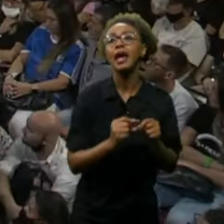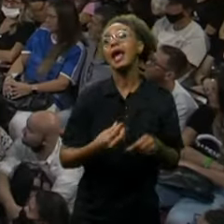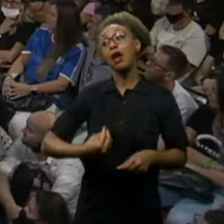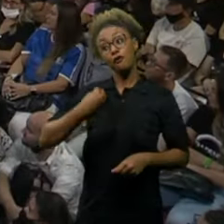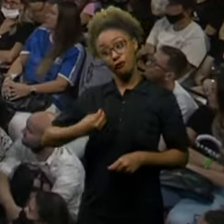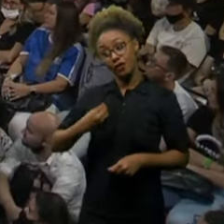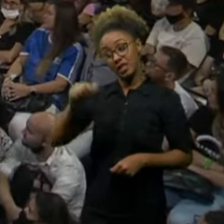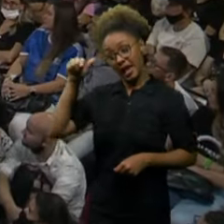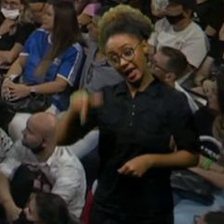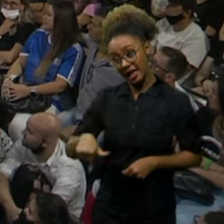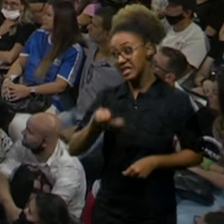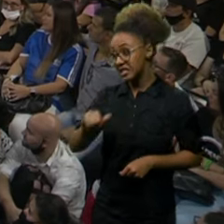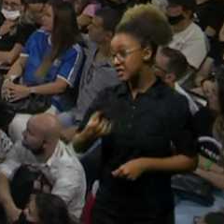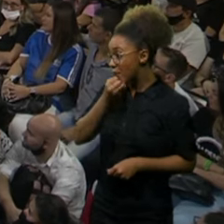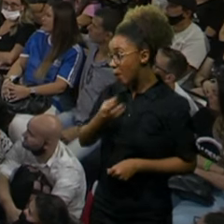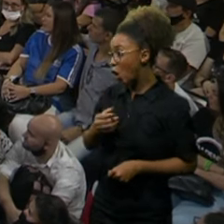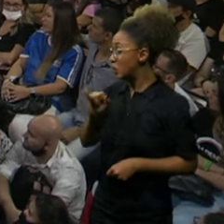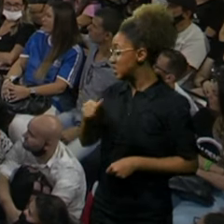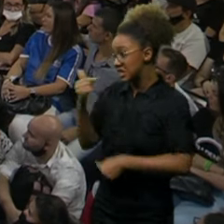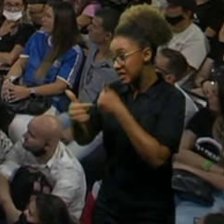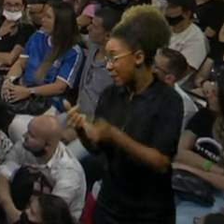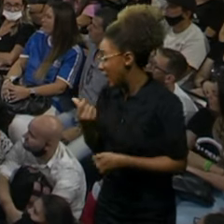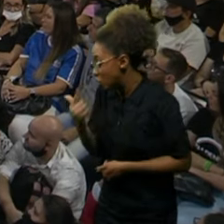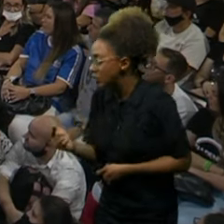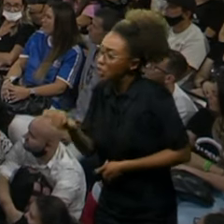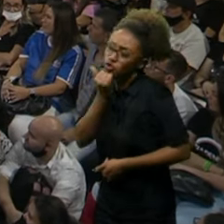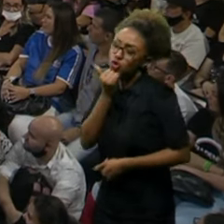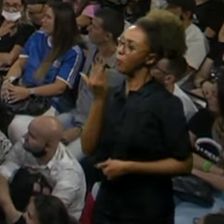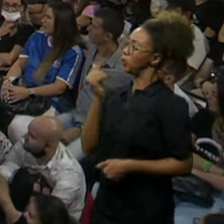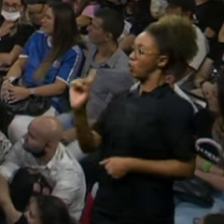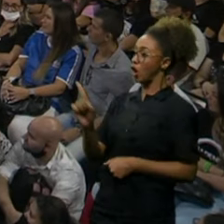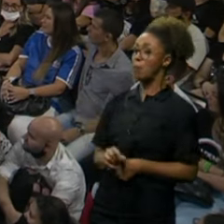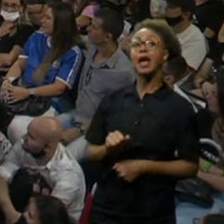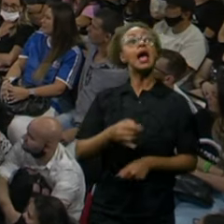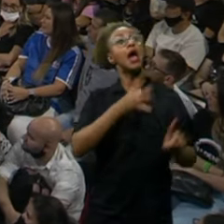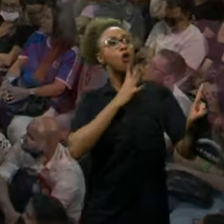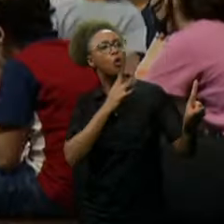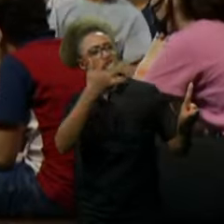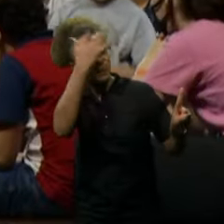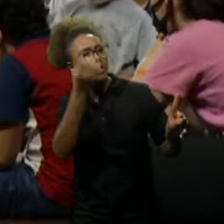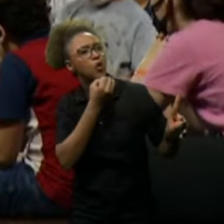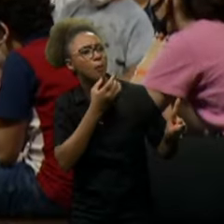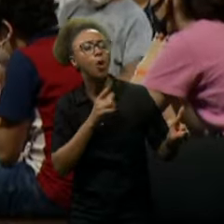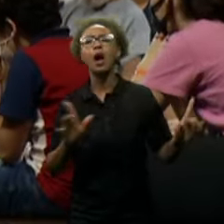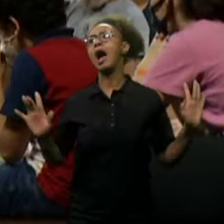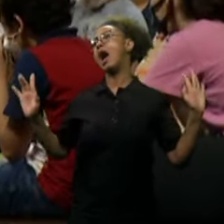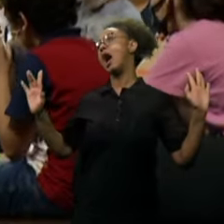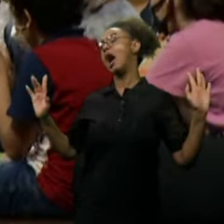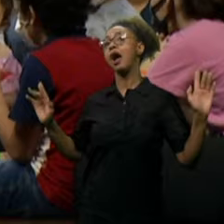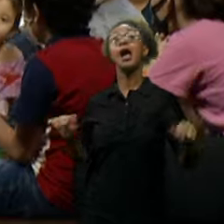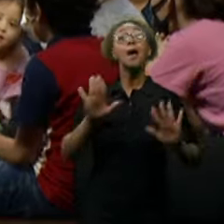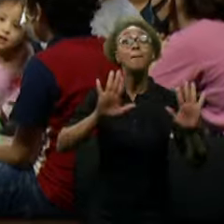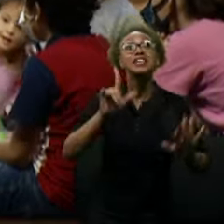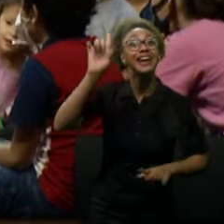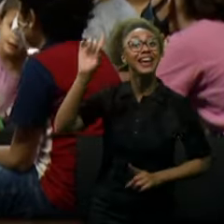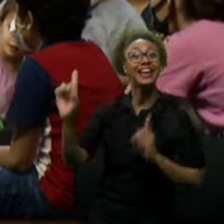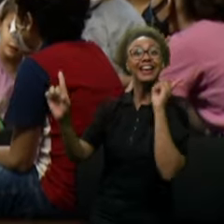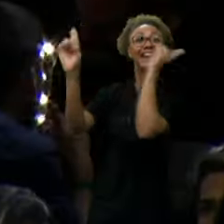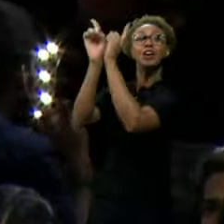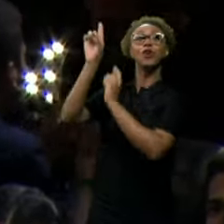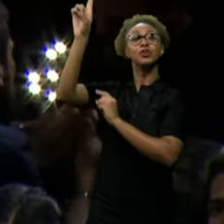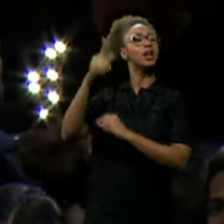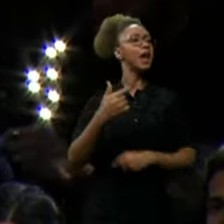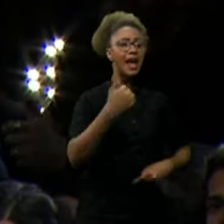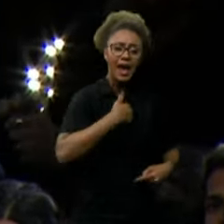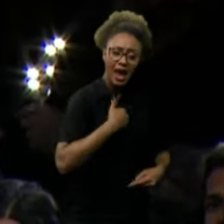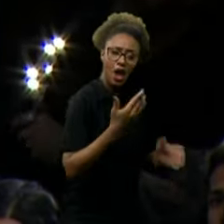vida na casa do volume entendo trabalhando come aí você conhece um bom homem que diz é meu somente meu todo trabalho e o seu